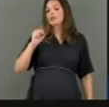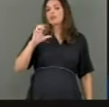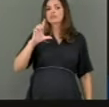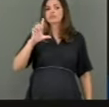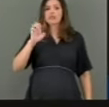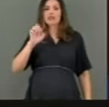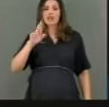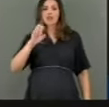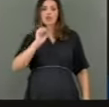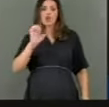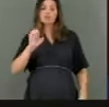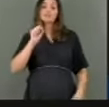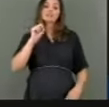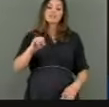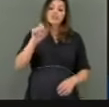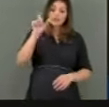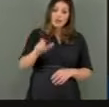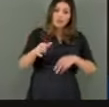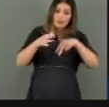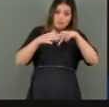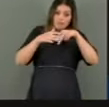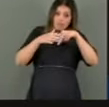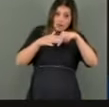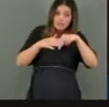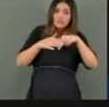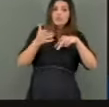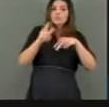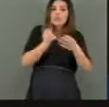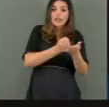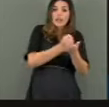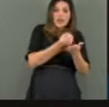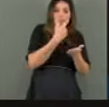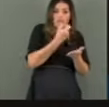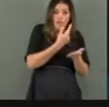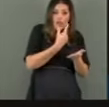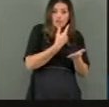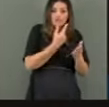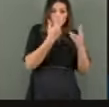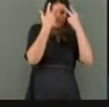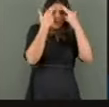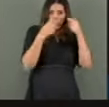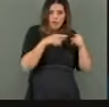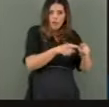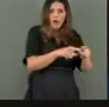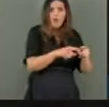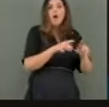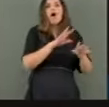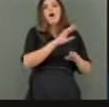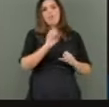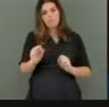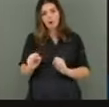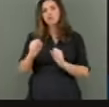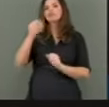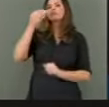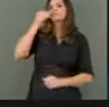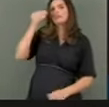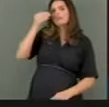que a paciente não tiver apresentado bons resultados com tratamentos convencionais. O que eu quero dizer é